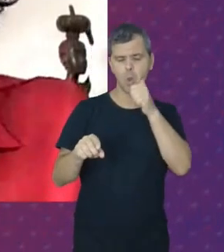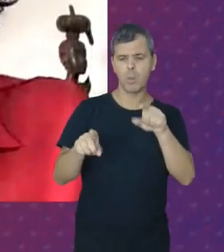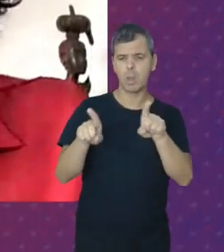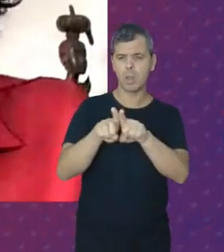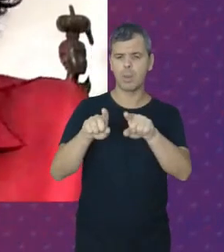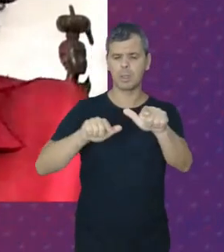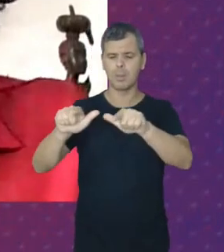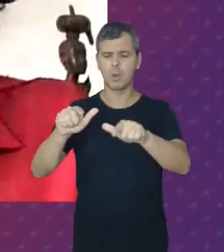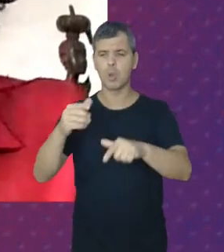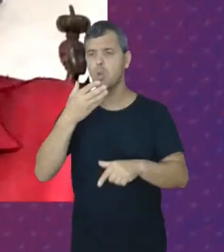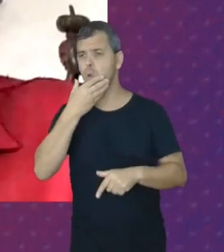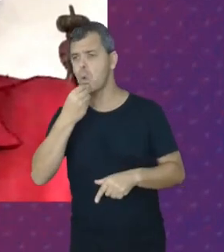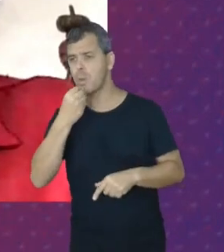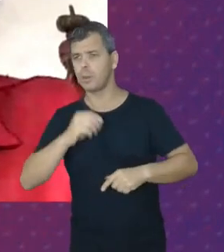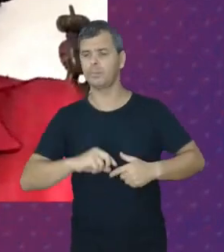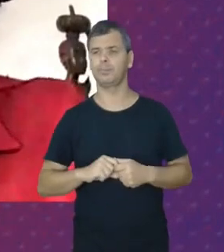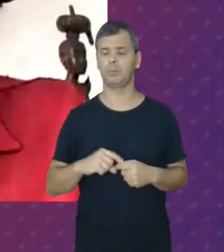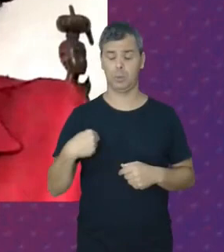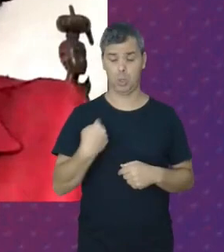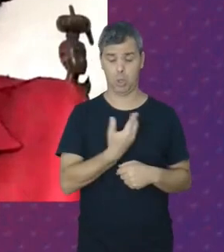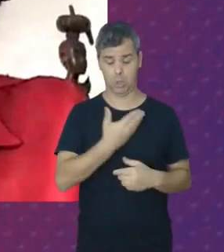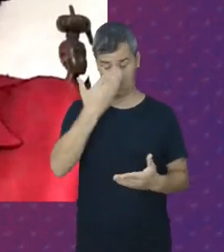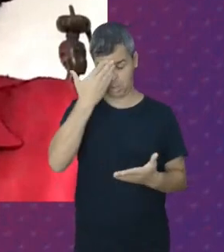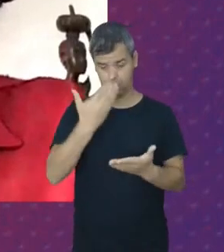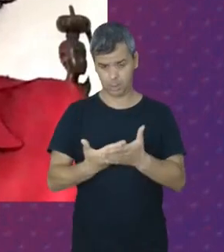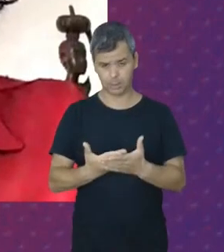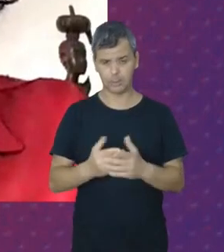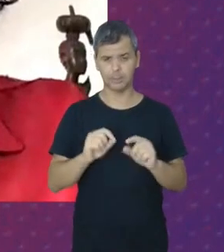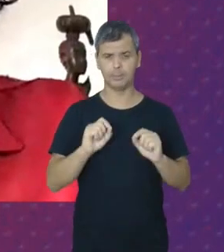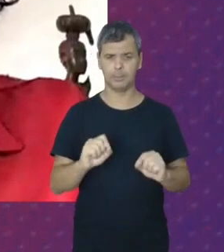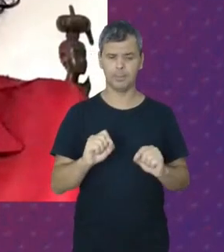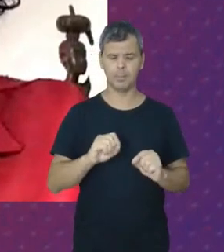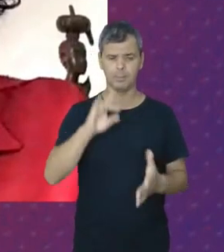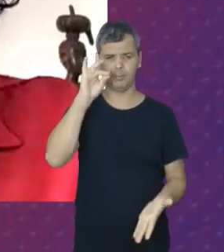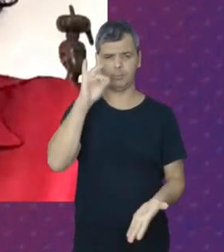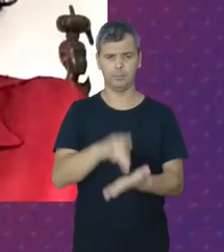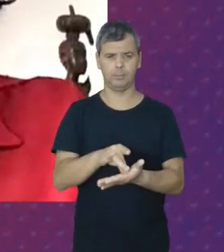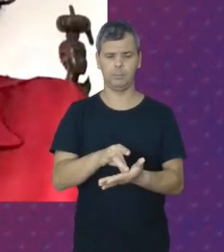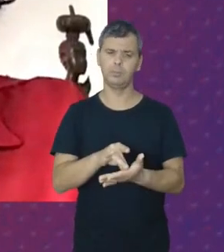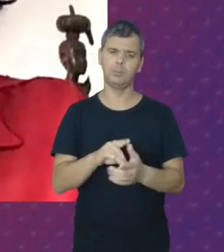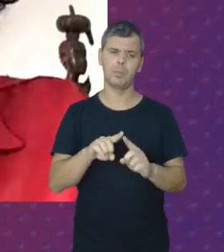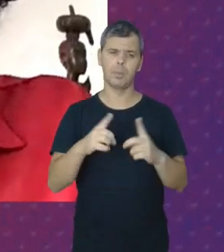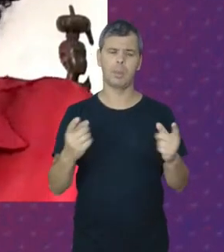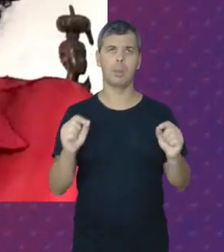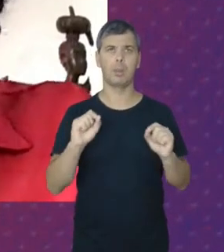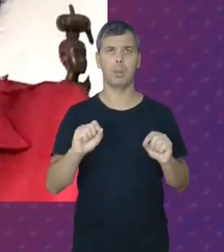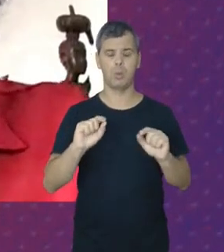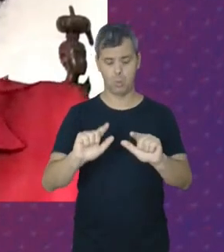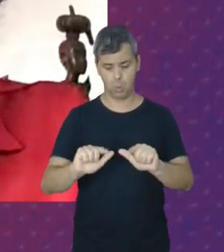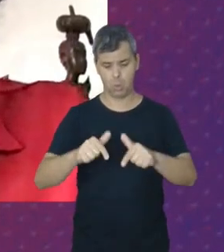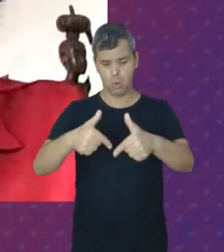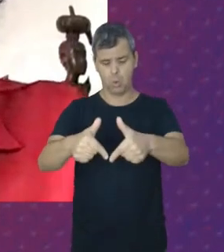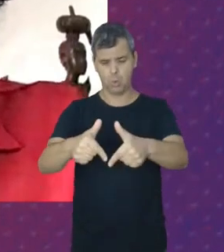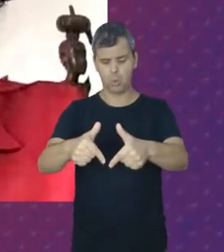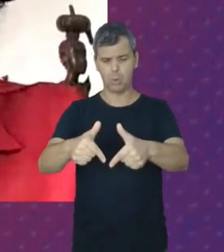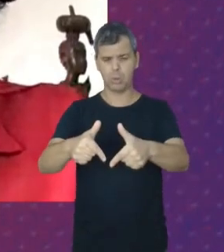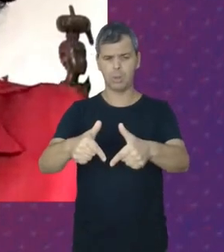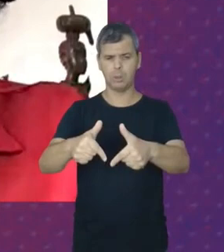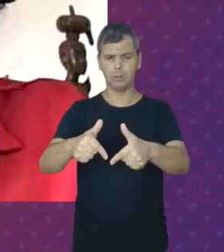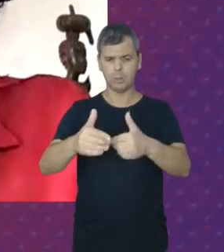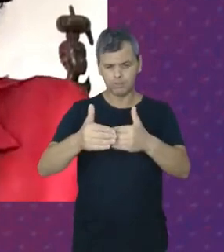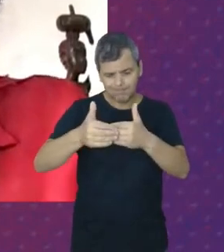Então eu acredito Que nós teremos Realmente Uma luta Pela frente